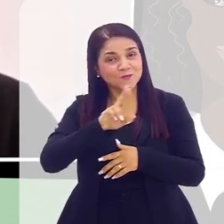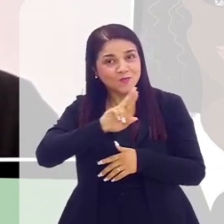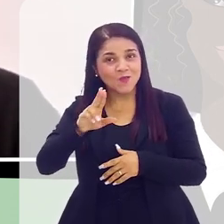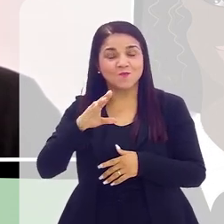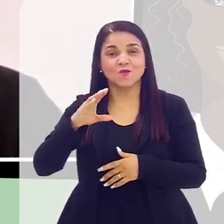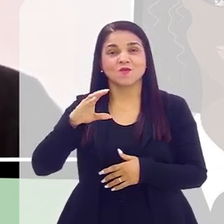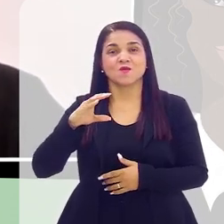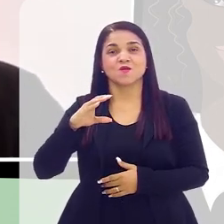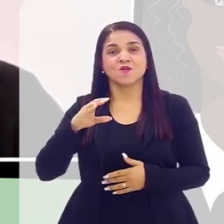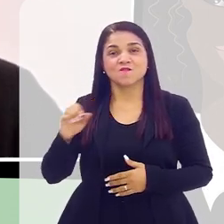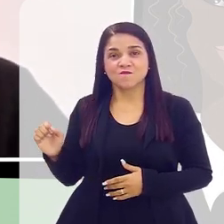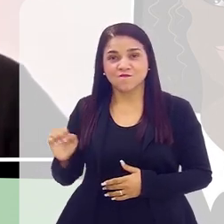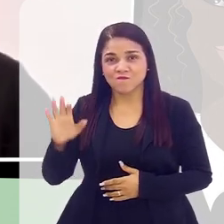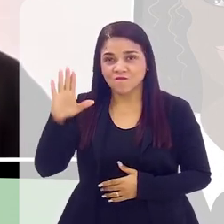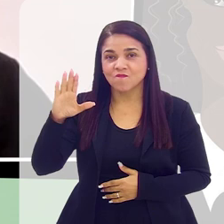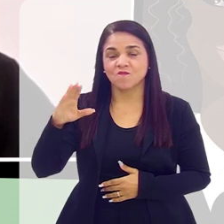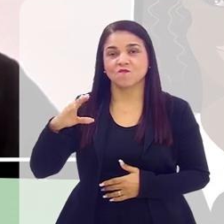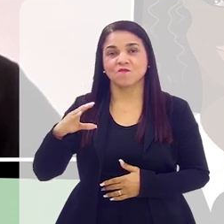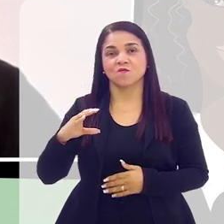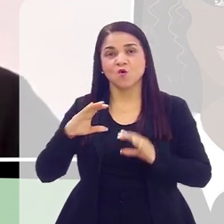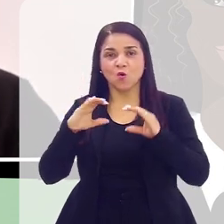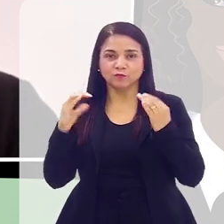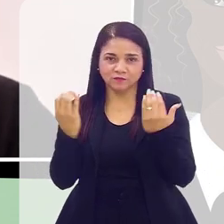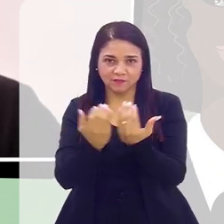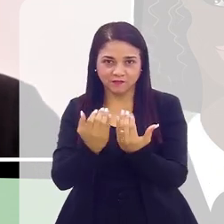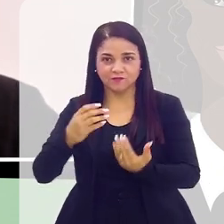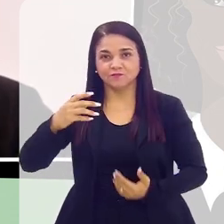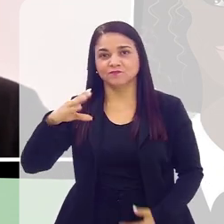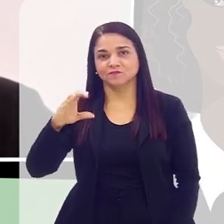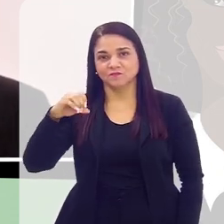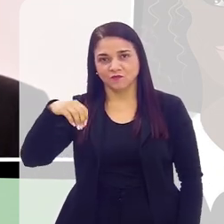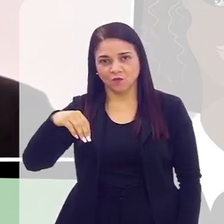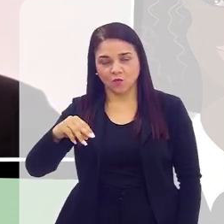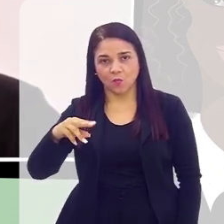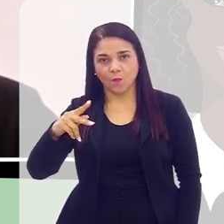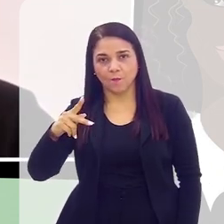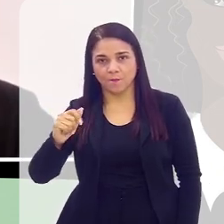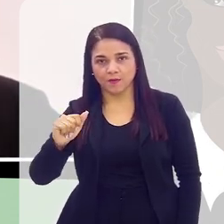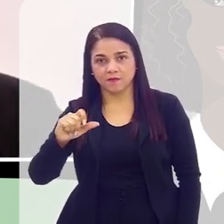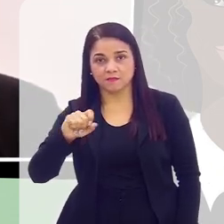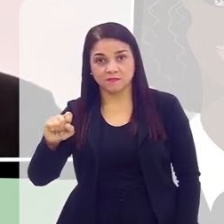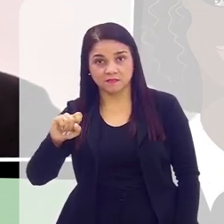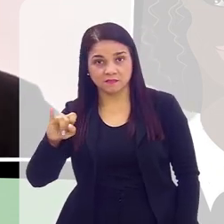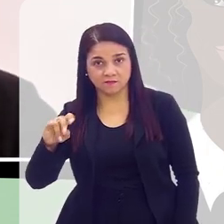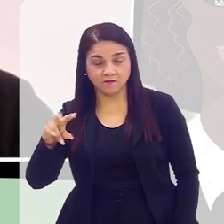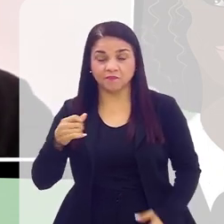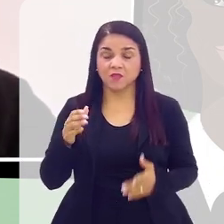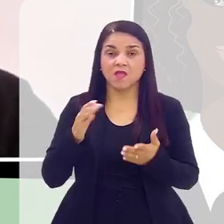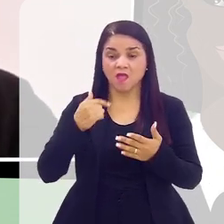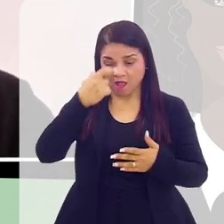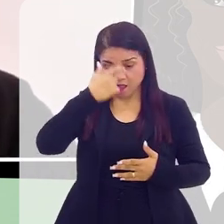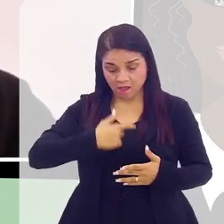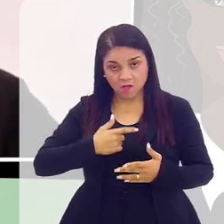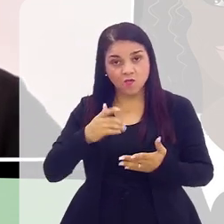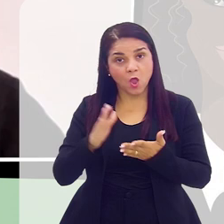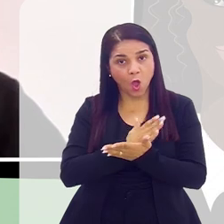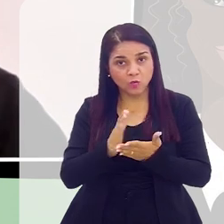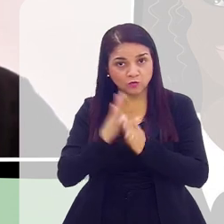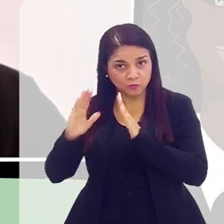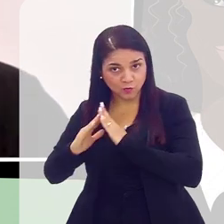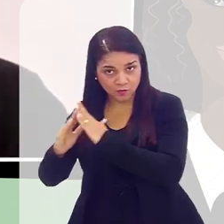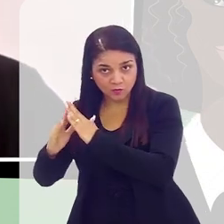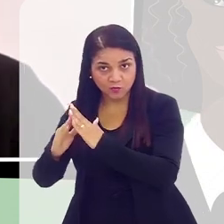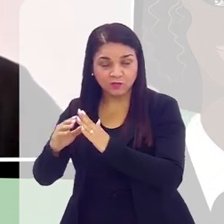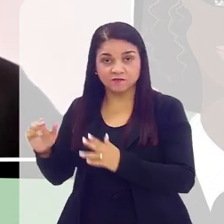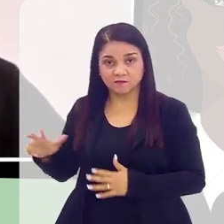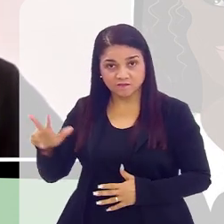compassiva. E aí eu fui ler um pouco sobre isso, aí eu percebi que eu estava fazendo aquilo eu e alguns moradores da Rocinha do Vidigal,